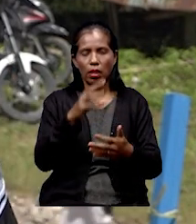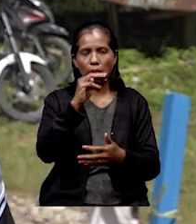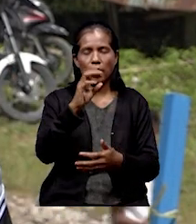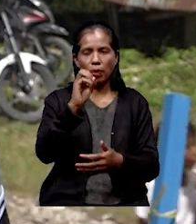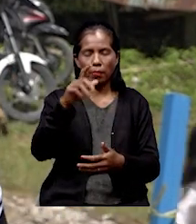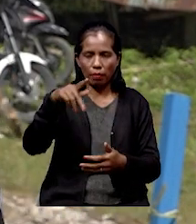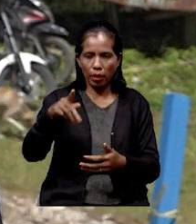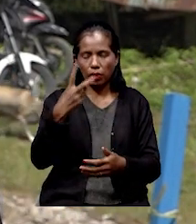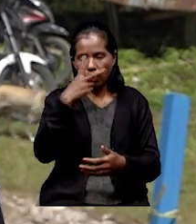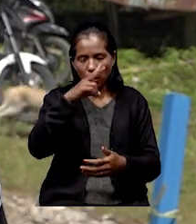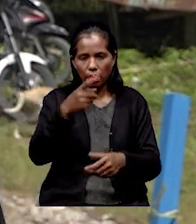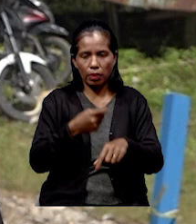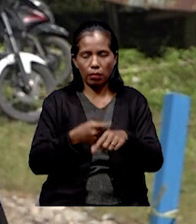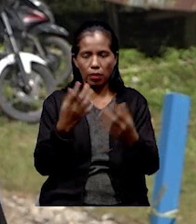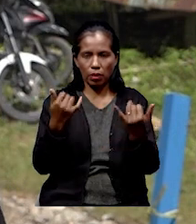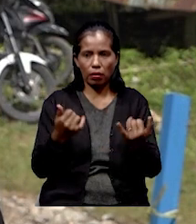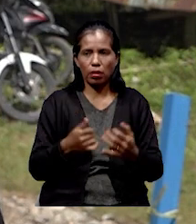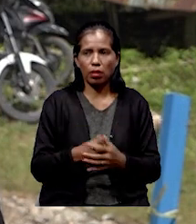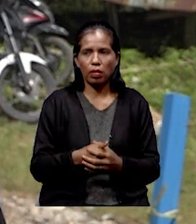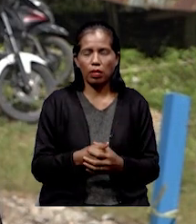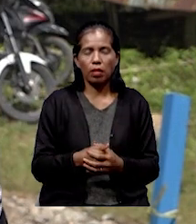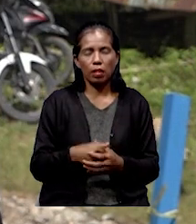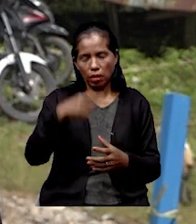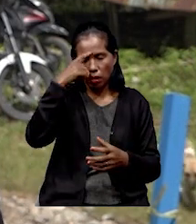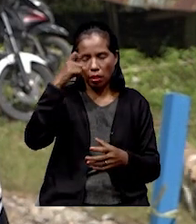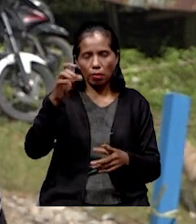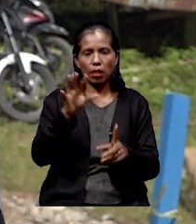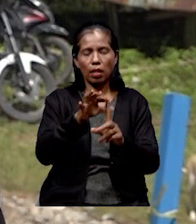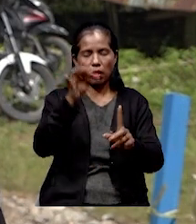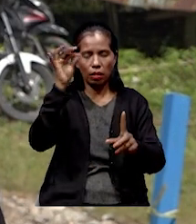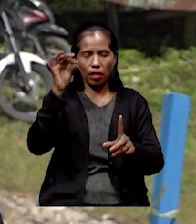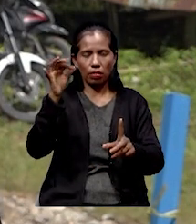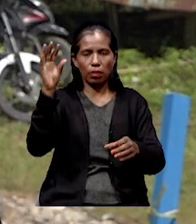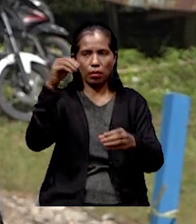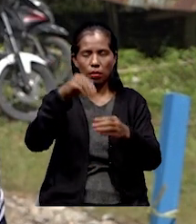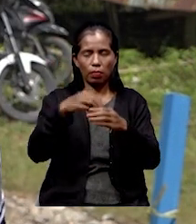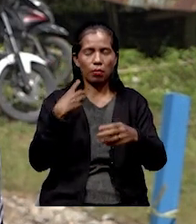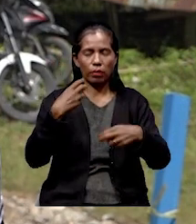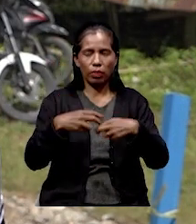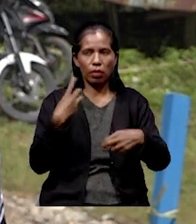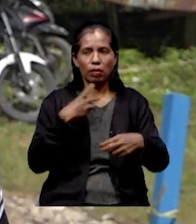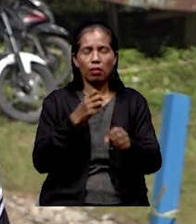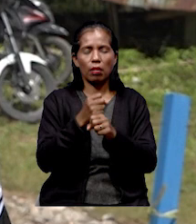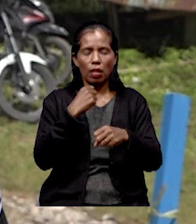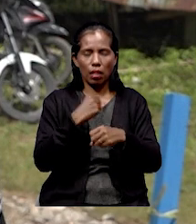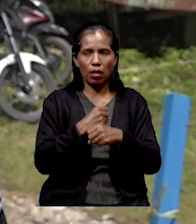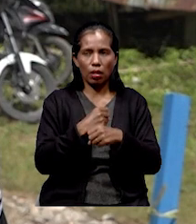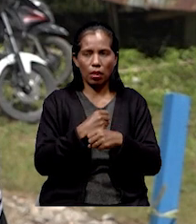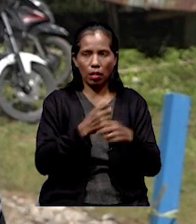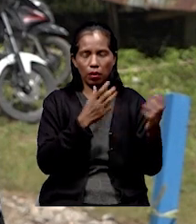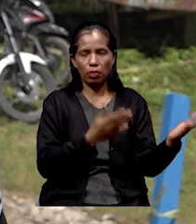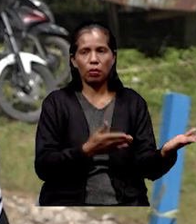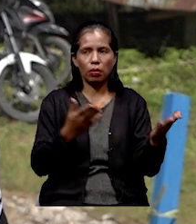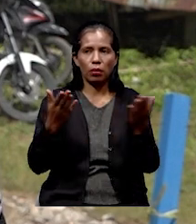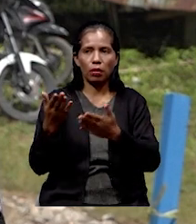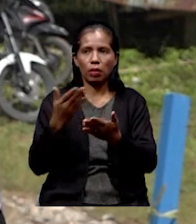hare ba situasaun di dane tamba tempo elisaun atau tama ami dificulta ami atau hala movimento batula